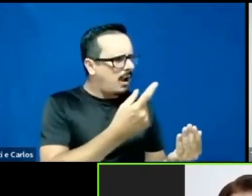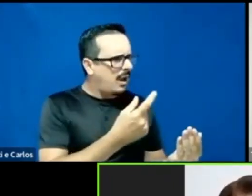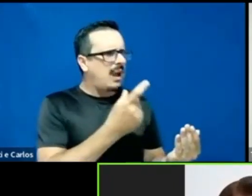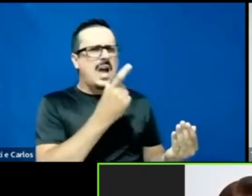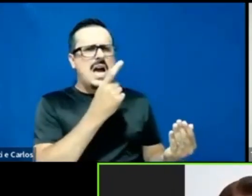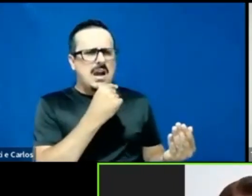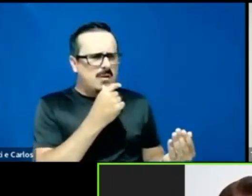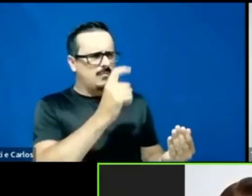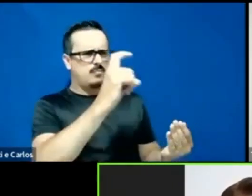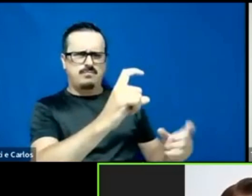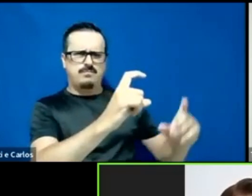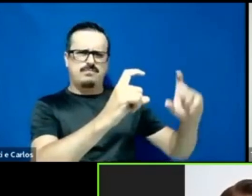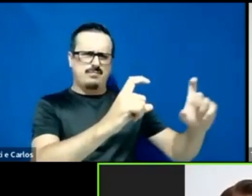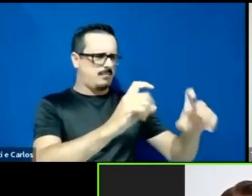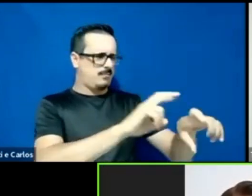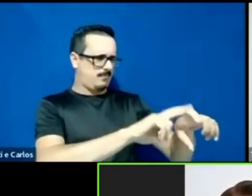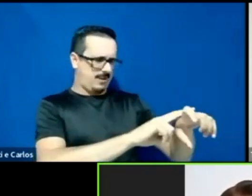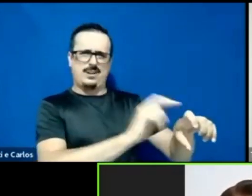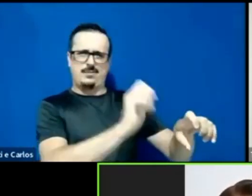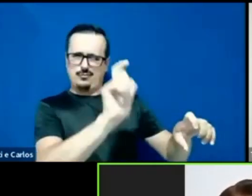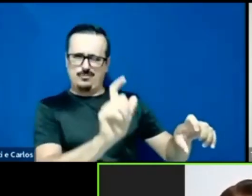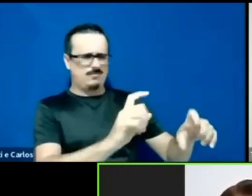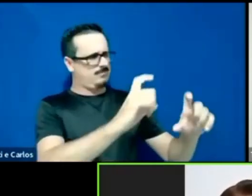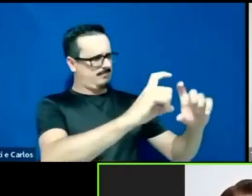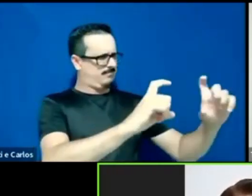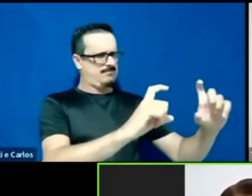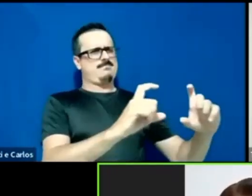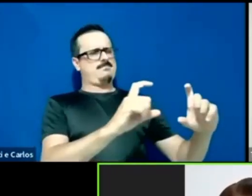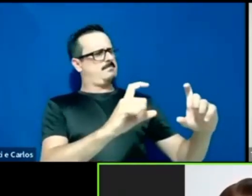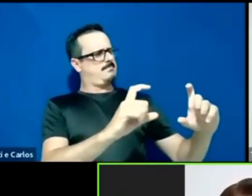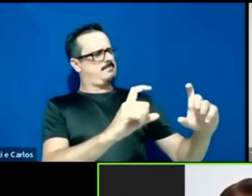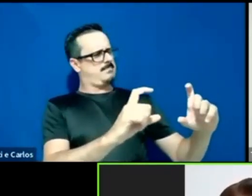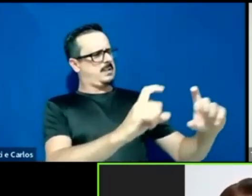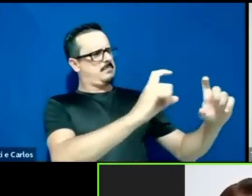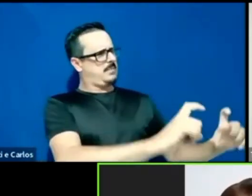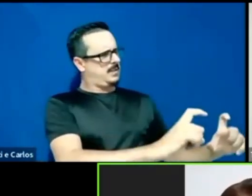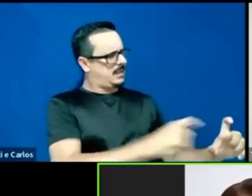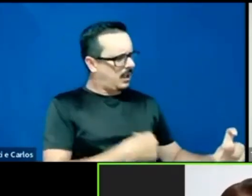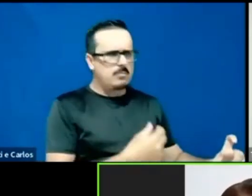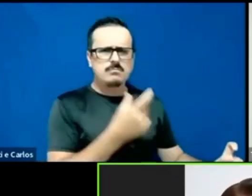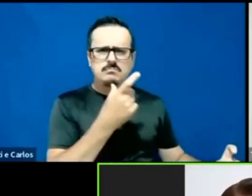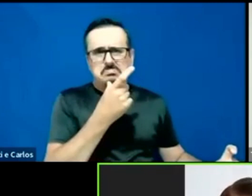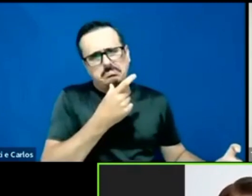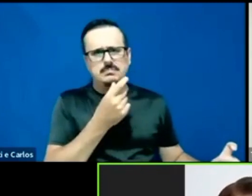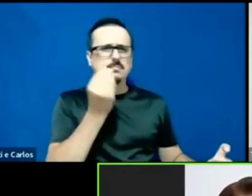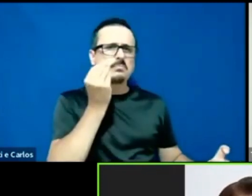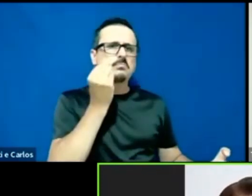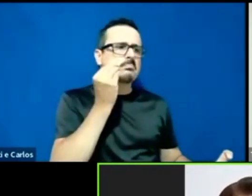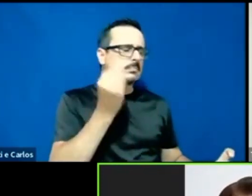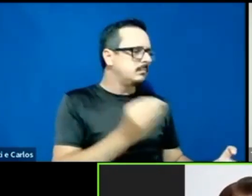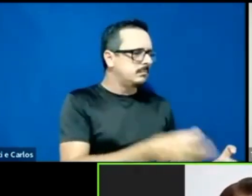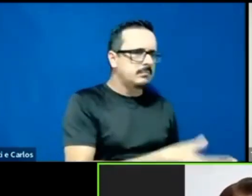tratada magneticamente. Então, assim, os benefícios na minha saúde,